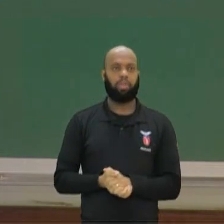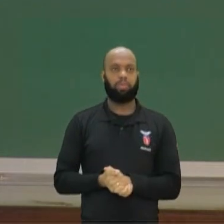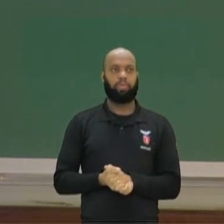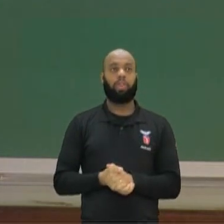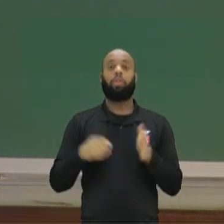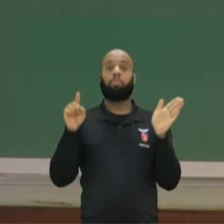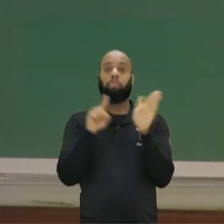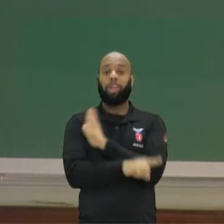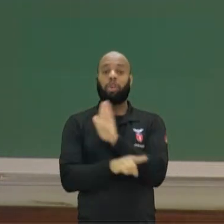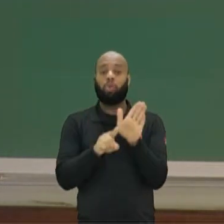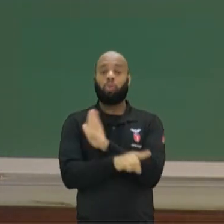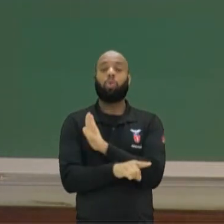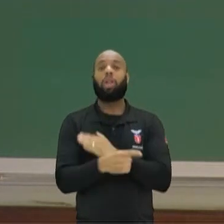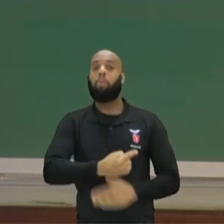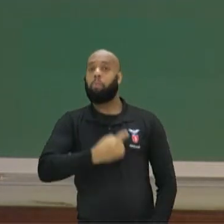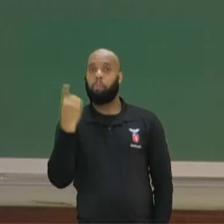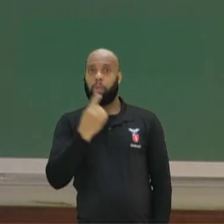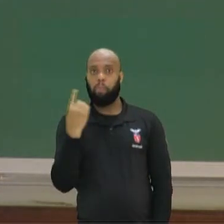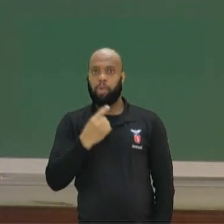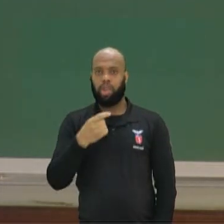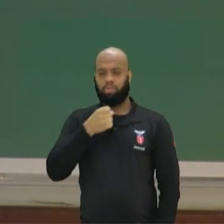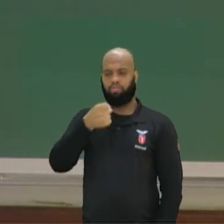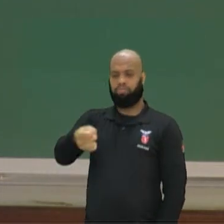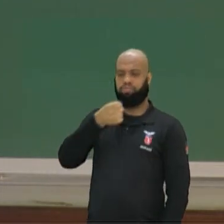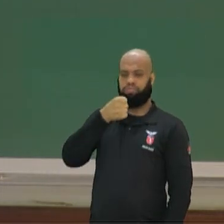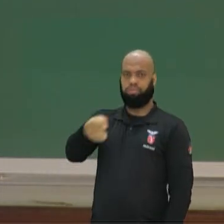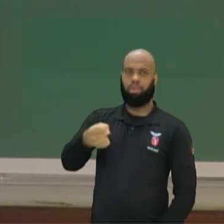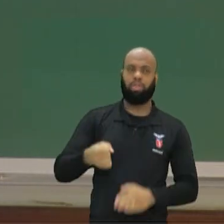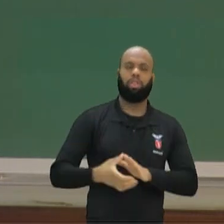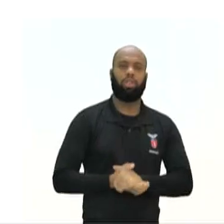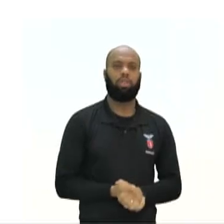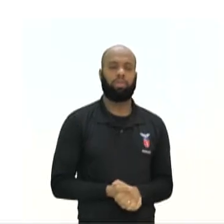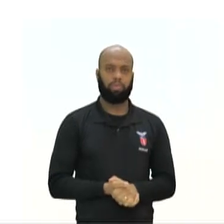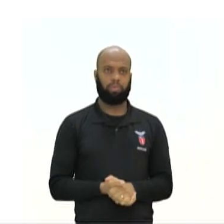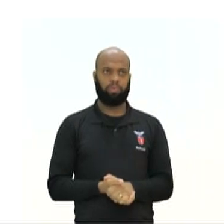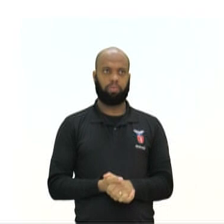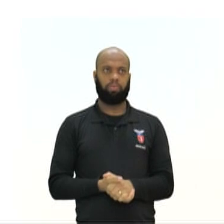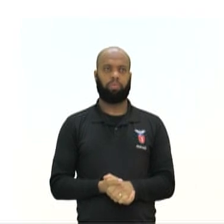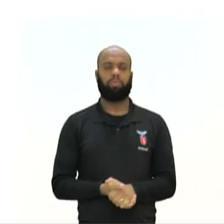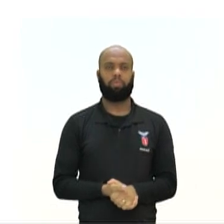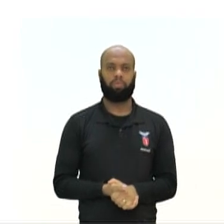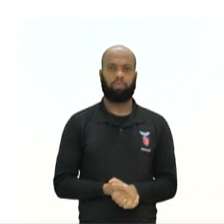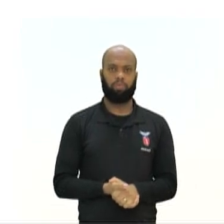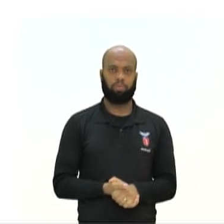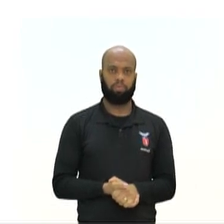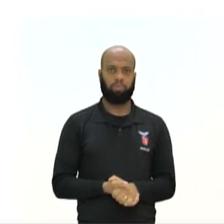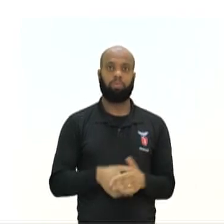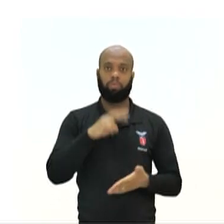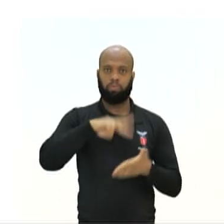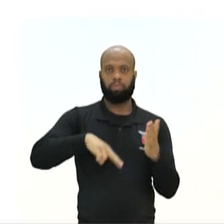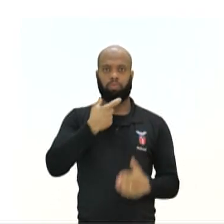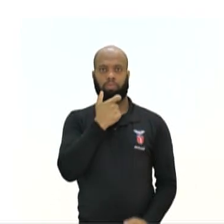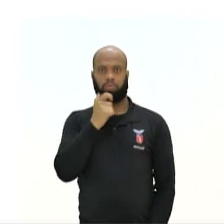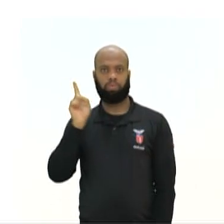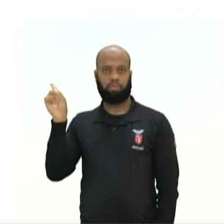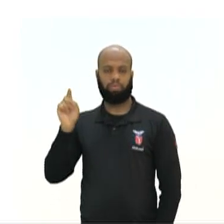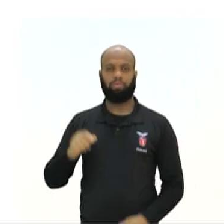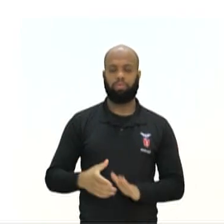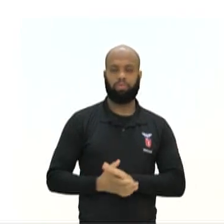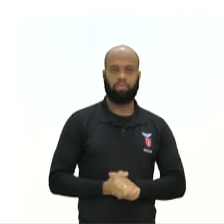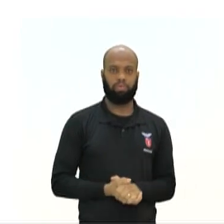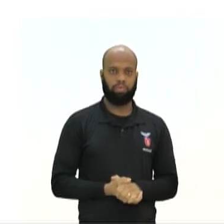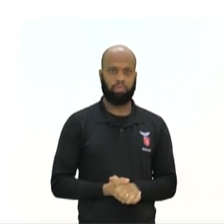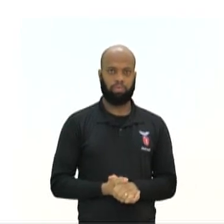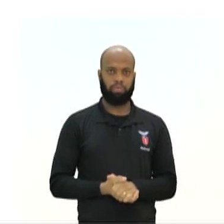A primeira pergunta feita pelo repórter é a seguinte: What's your advice for people who are maybe also going through a bad day or something